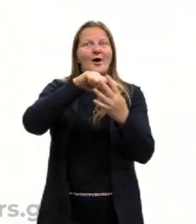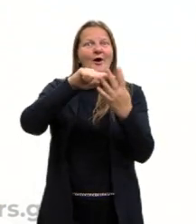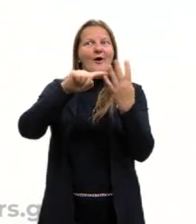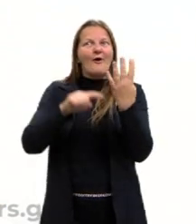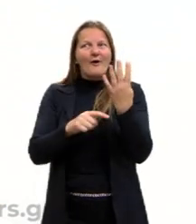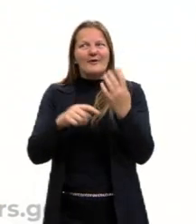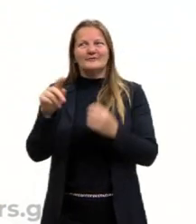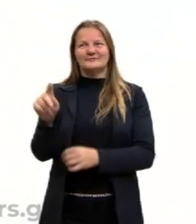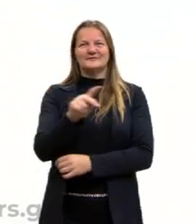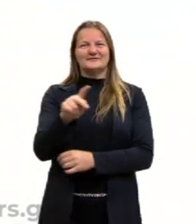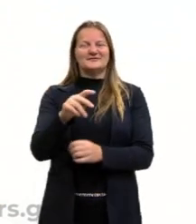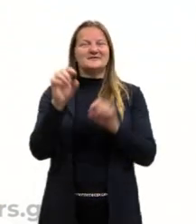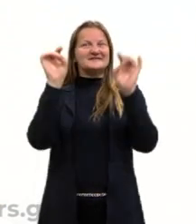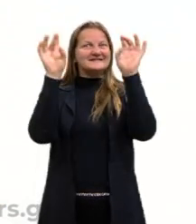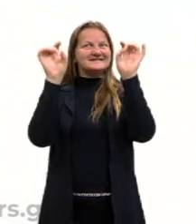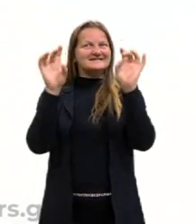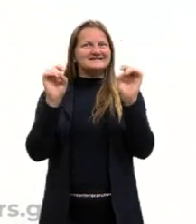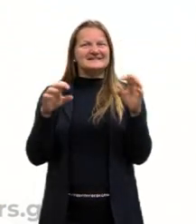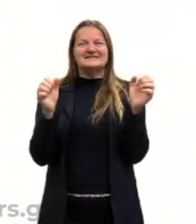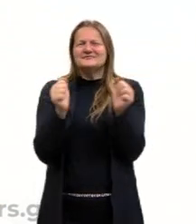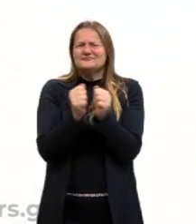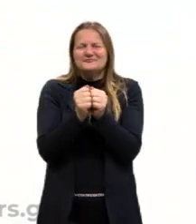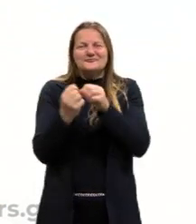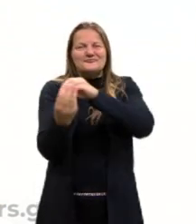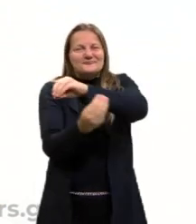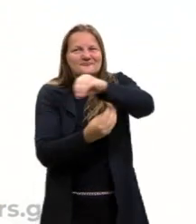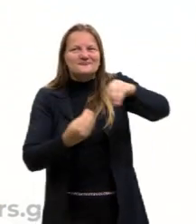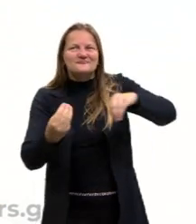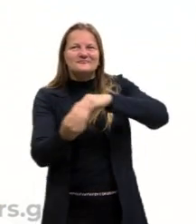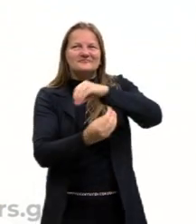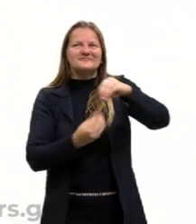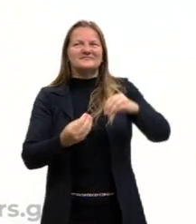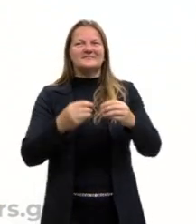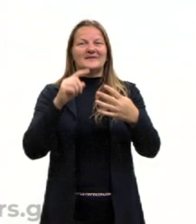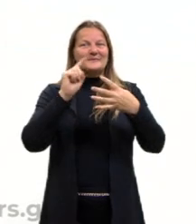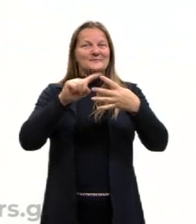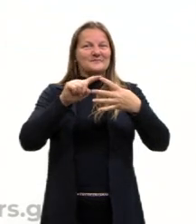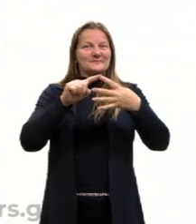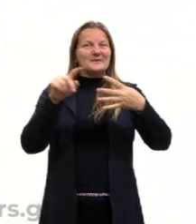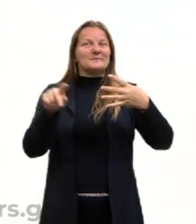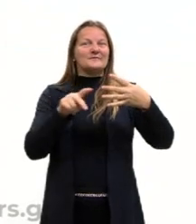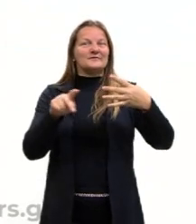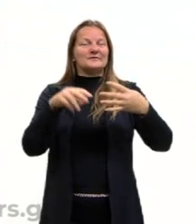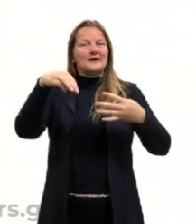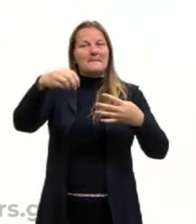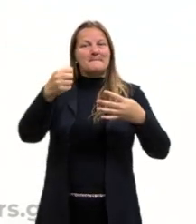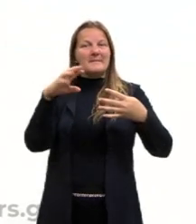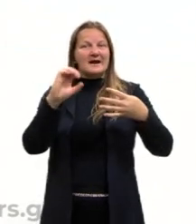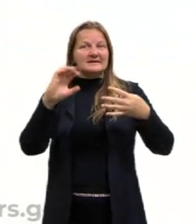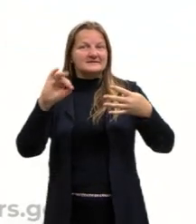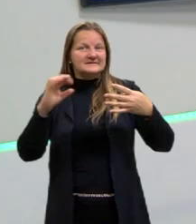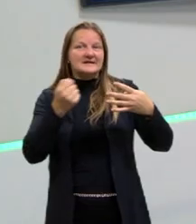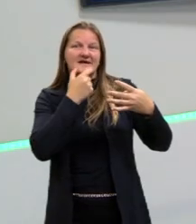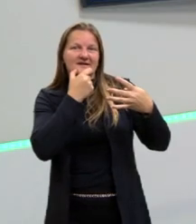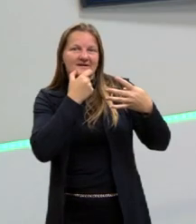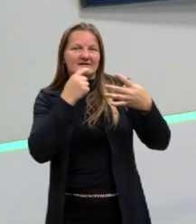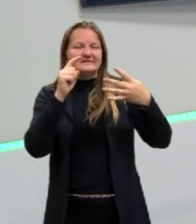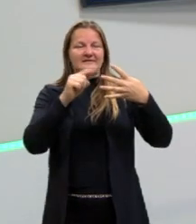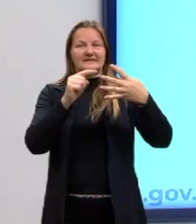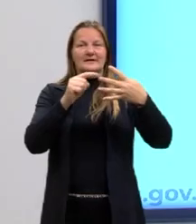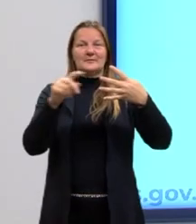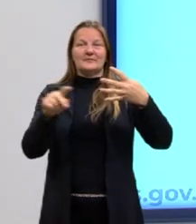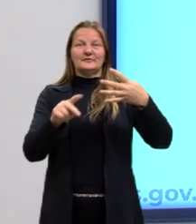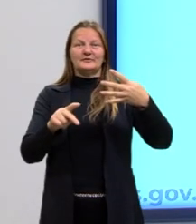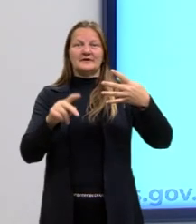fez aí uma aula especial, que era uma aula em conjunto com a prof. Márcia de inglês,